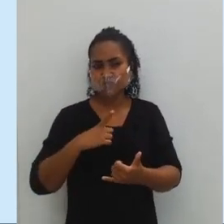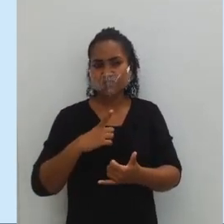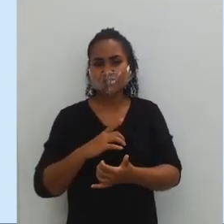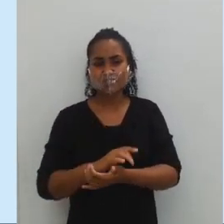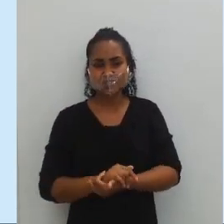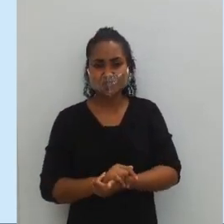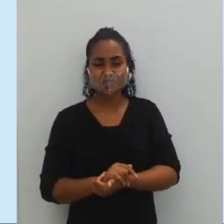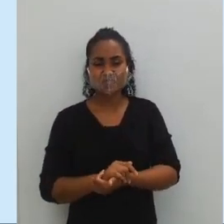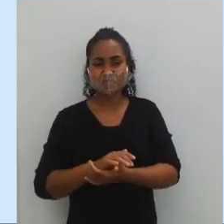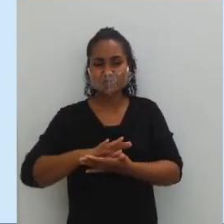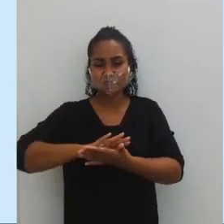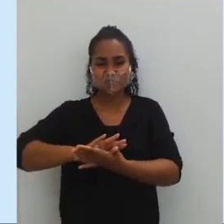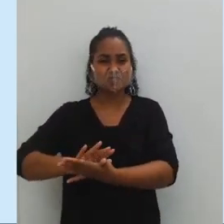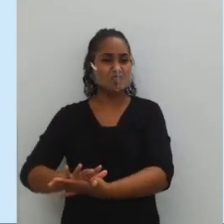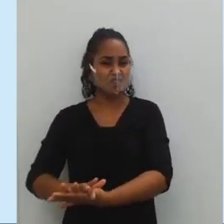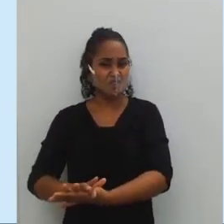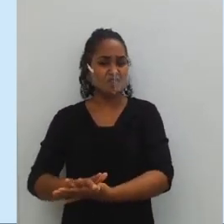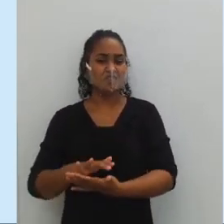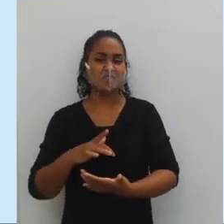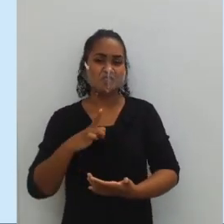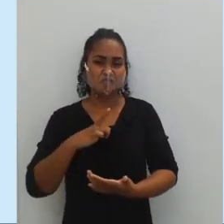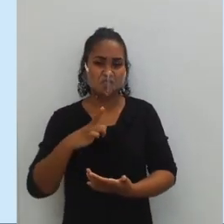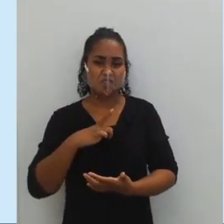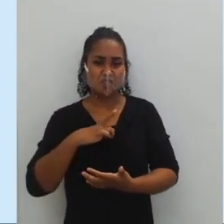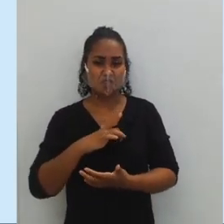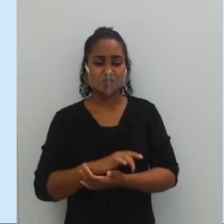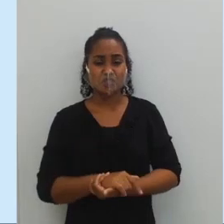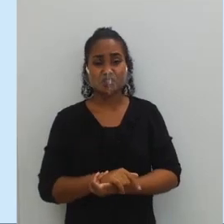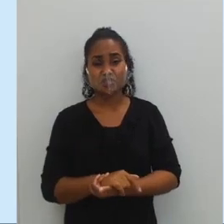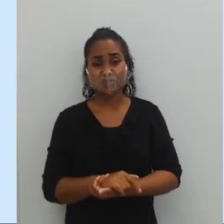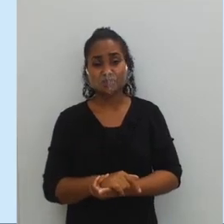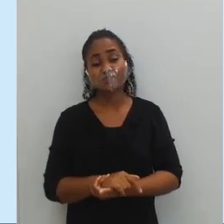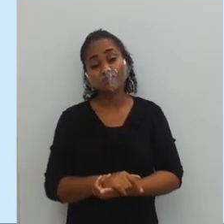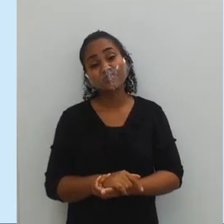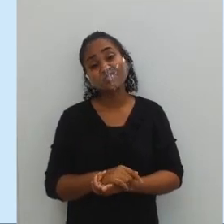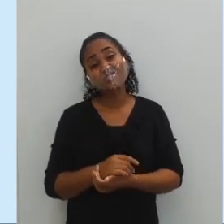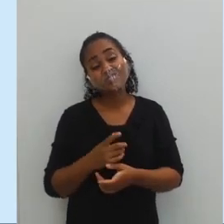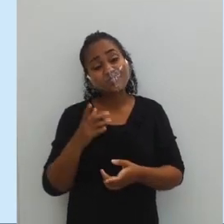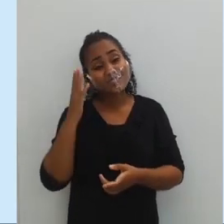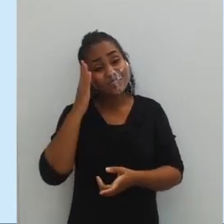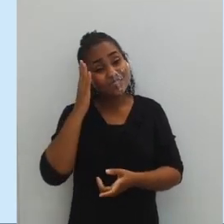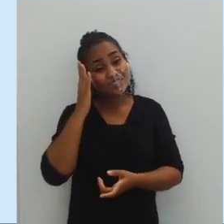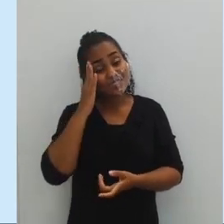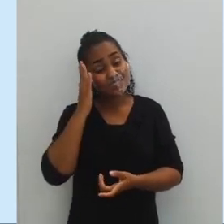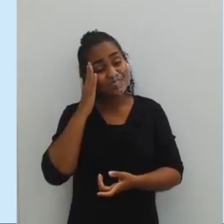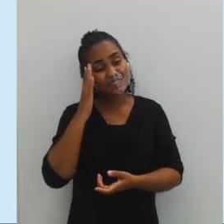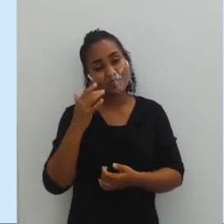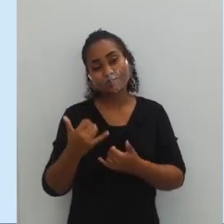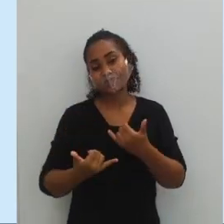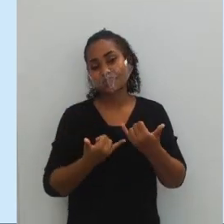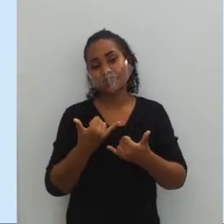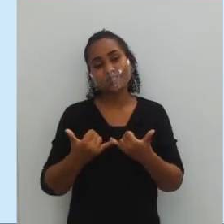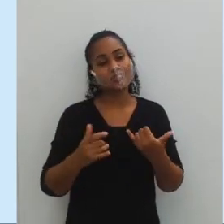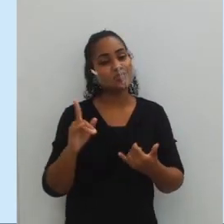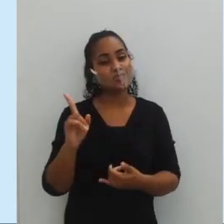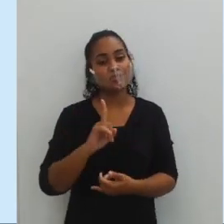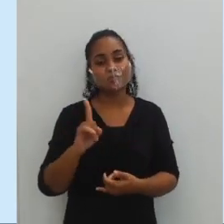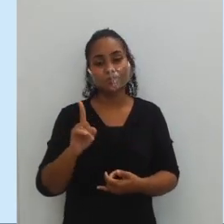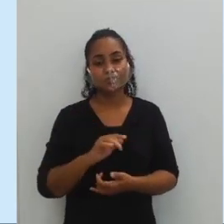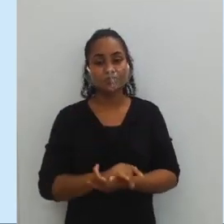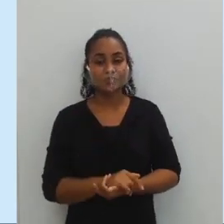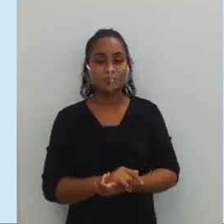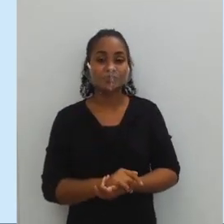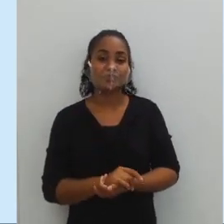brincadeira é pejorativa, é negativa, tenta rebaixar o outro, isso a gente tem que entender que não é brincadeira,